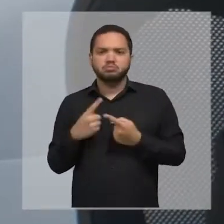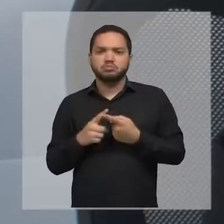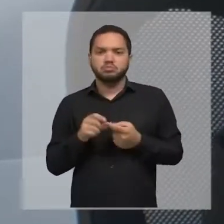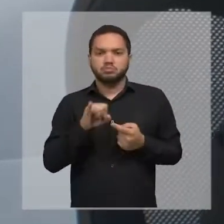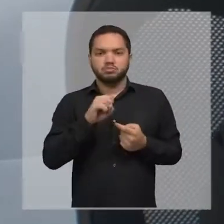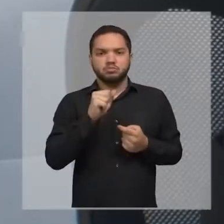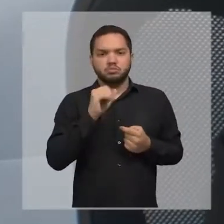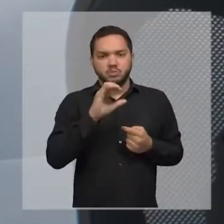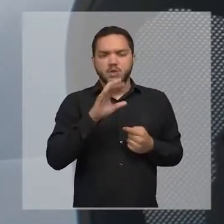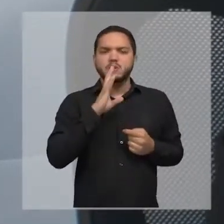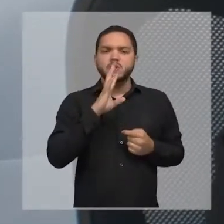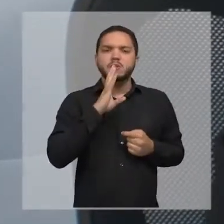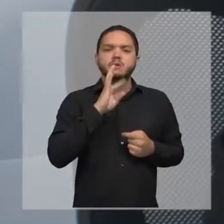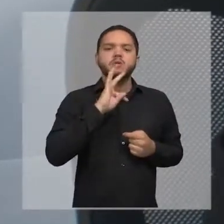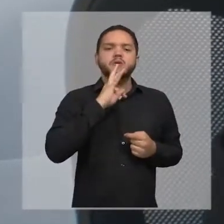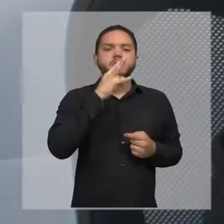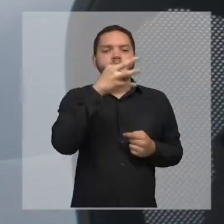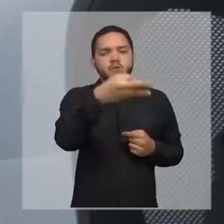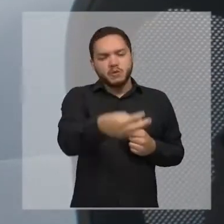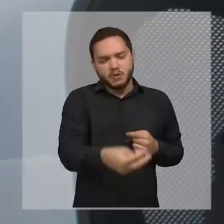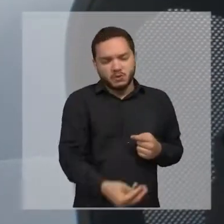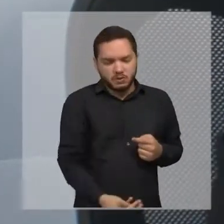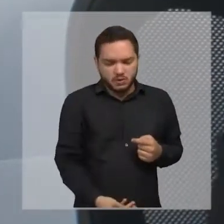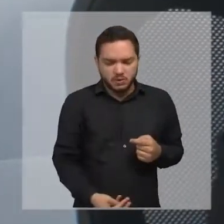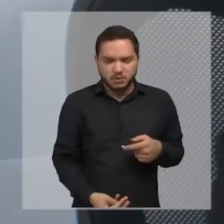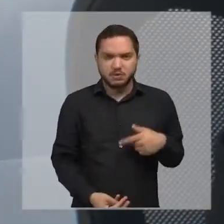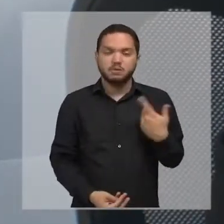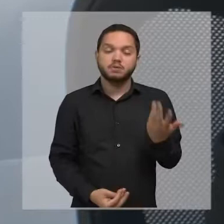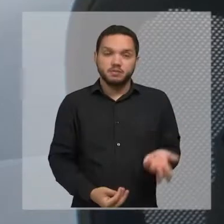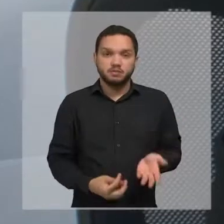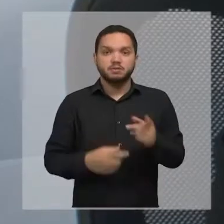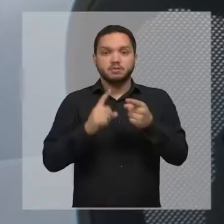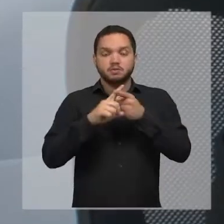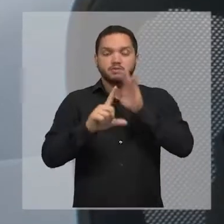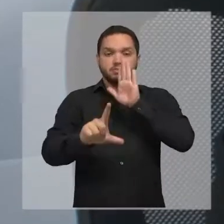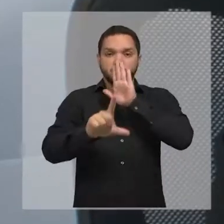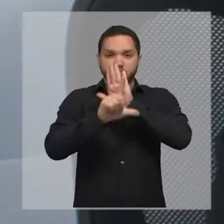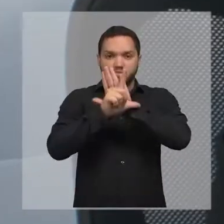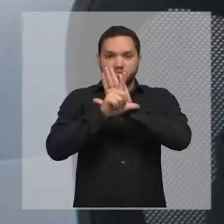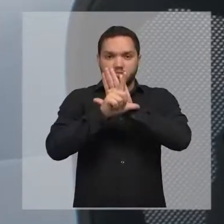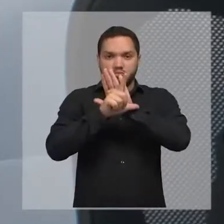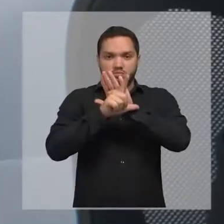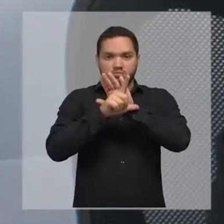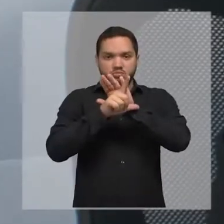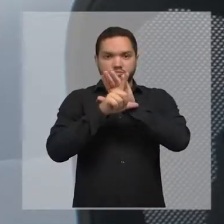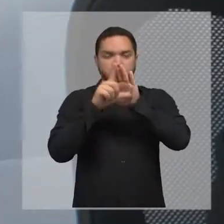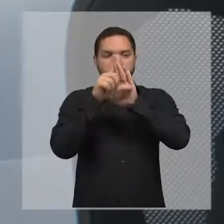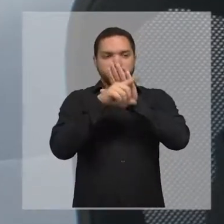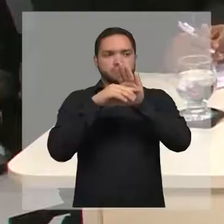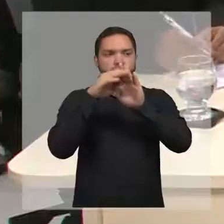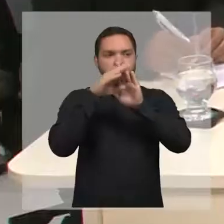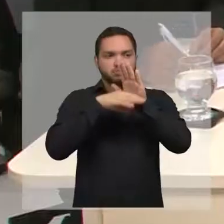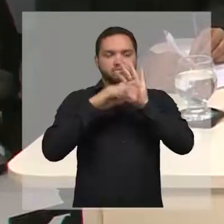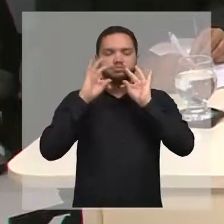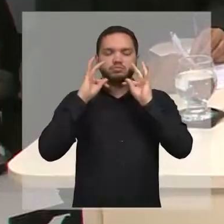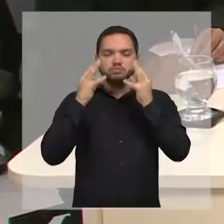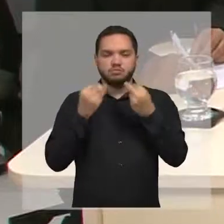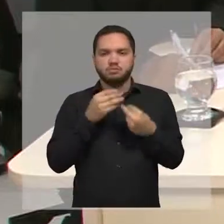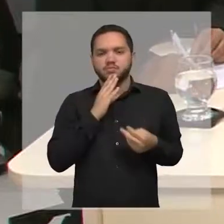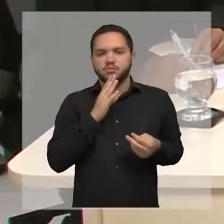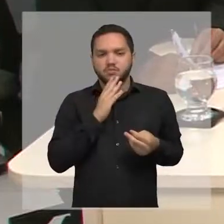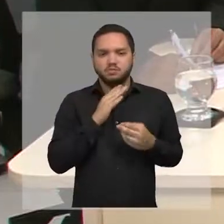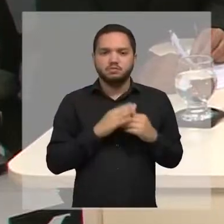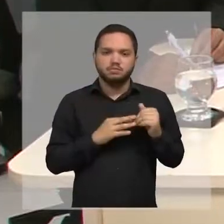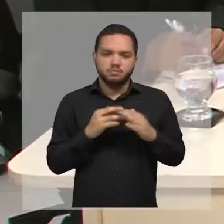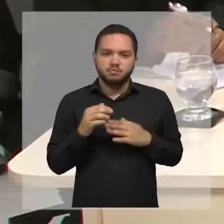seus auxiliares pelo primeiro nome, né? E a legislação do primeiro ao último capítulo, né? Interessante. O